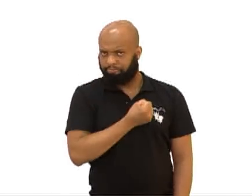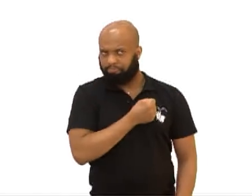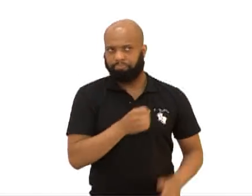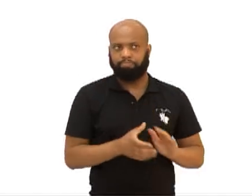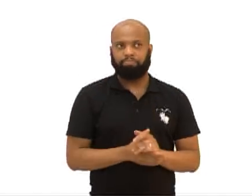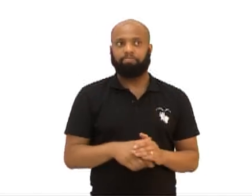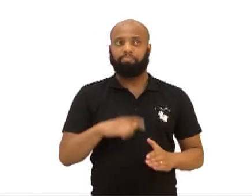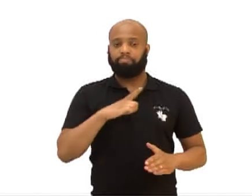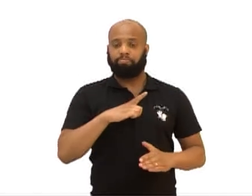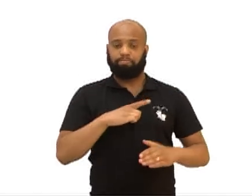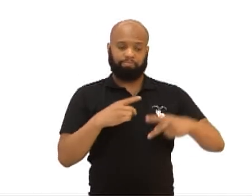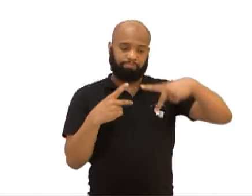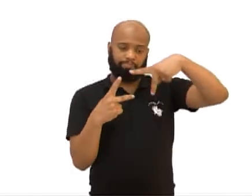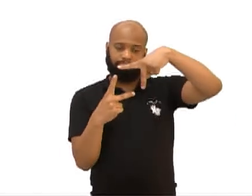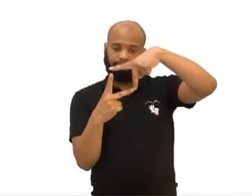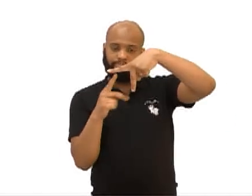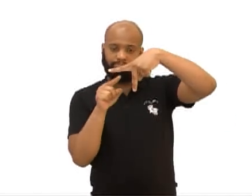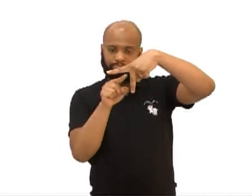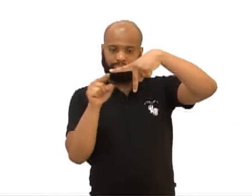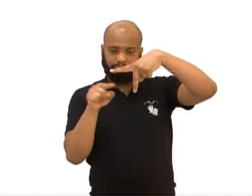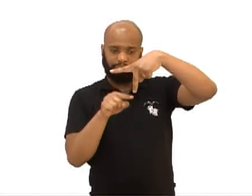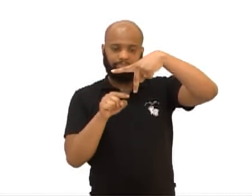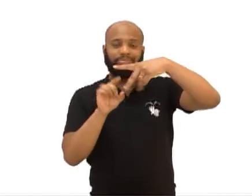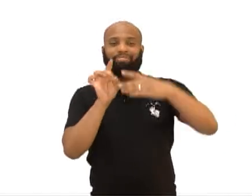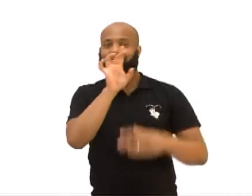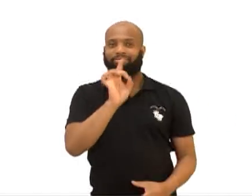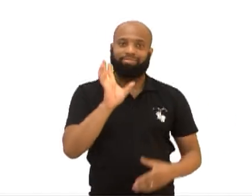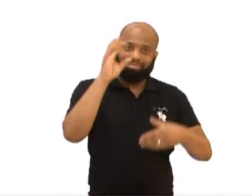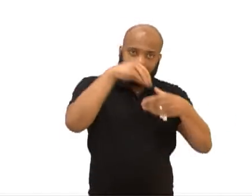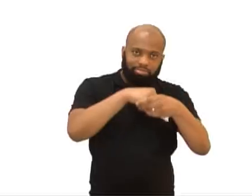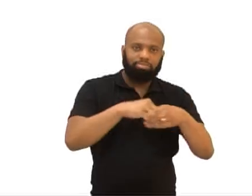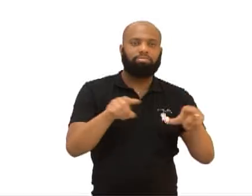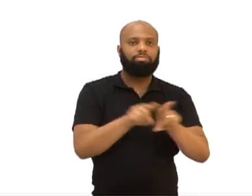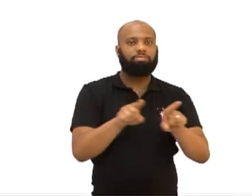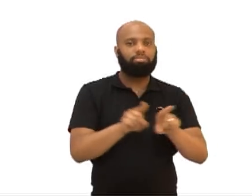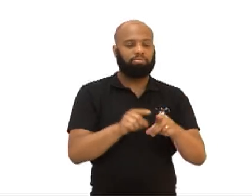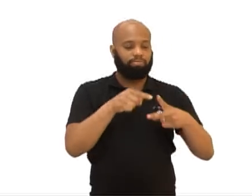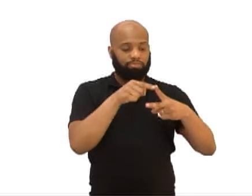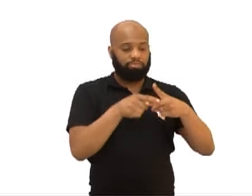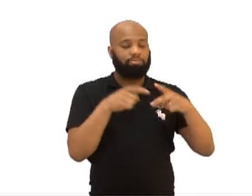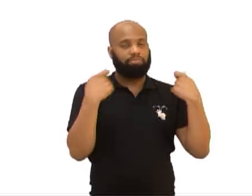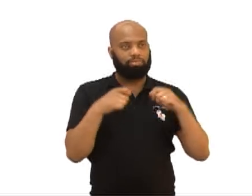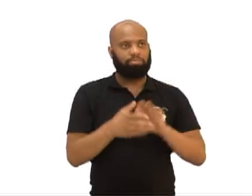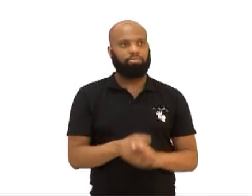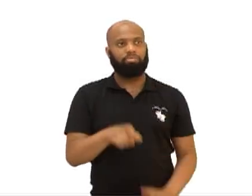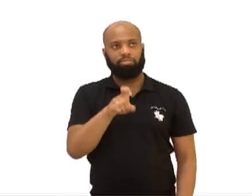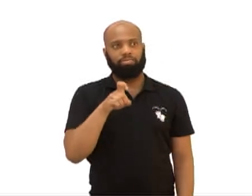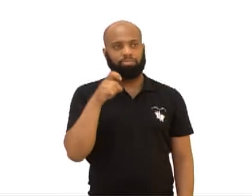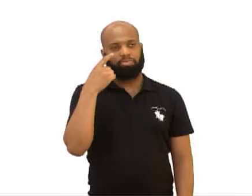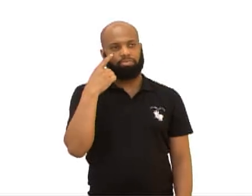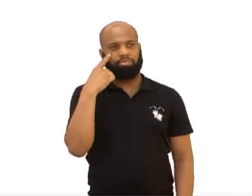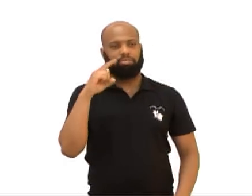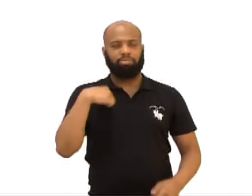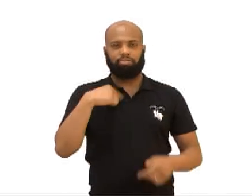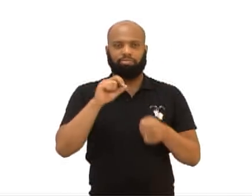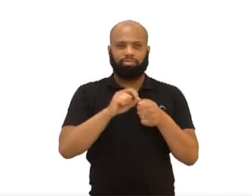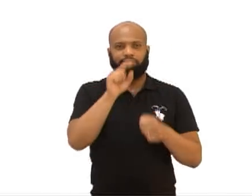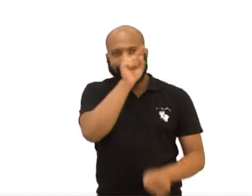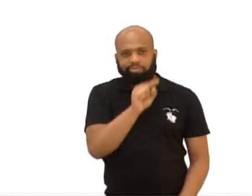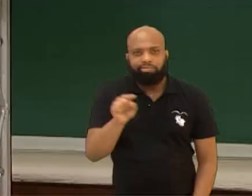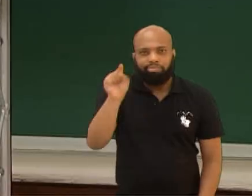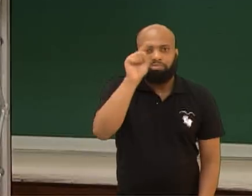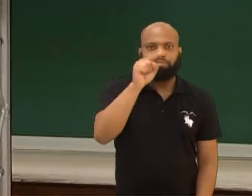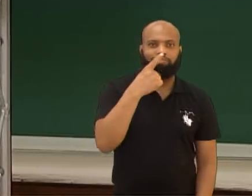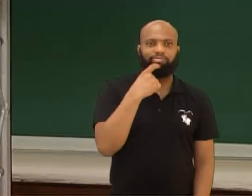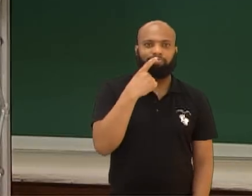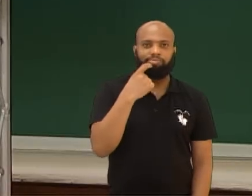Quanto que mede cada ângulo interno do quadrado? Então, outro conceito, como eu comentei com vocês. E o x está aqui. Está vendo que eu fiz